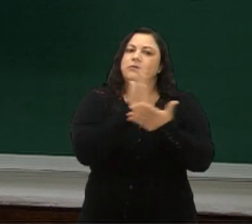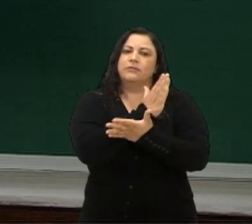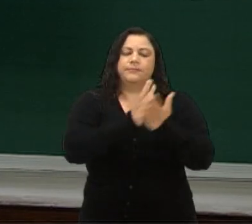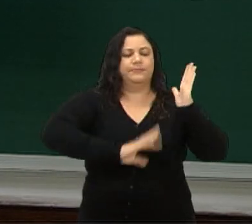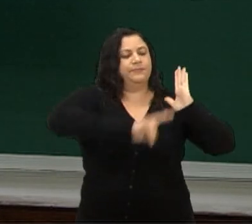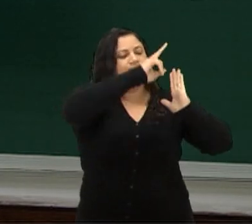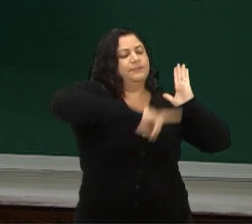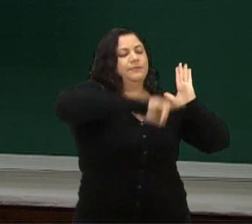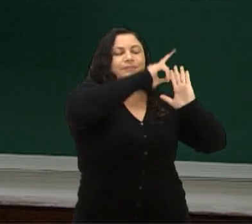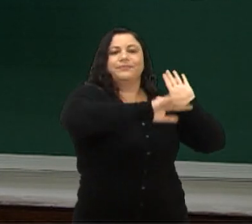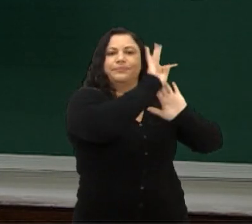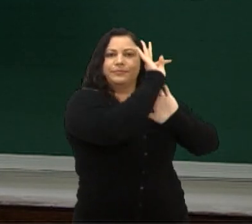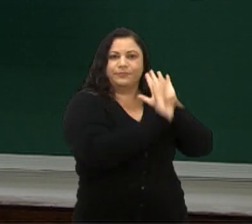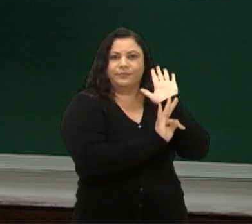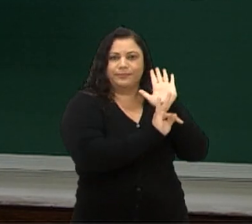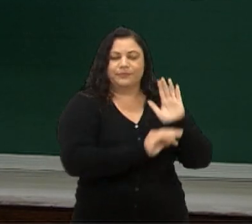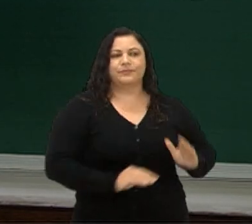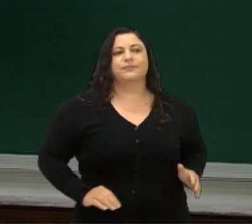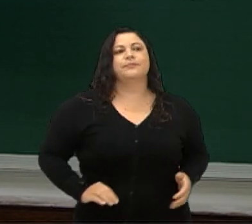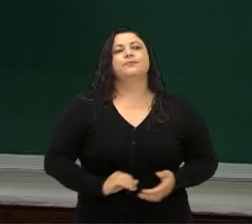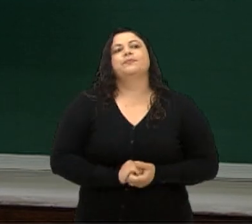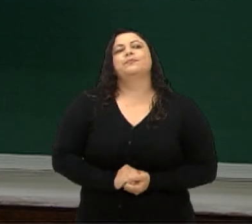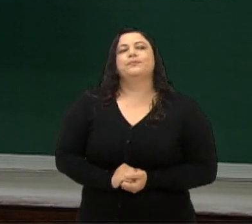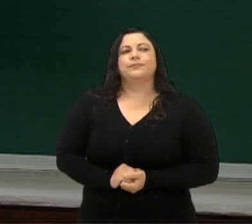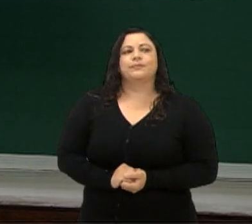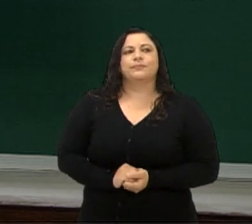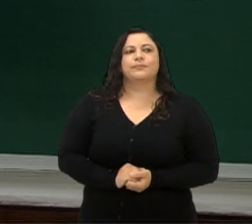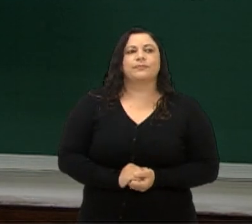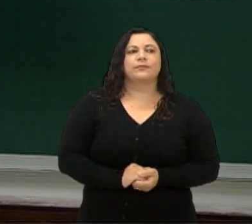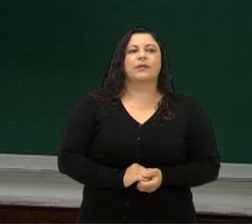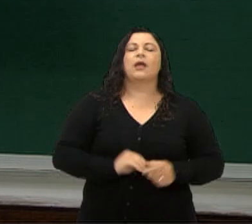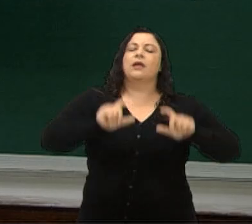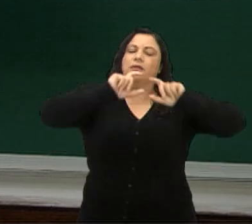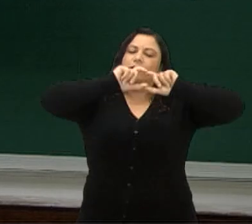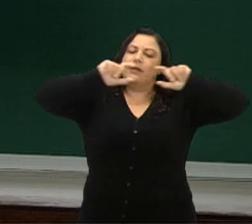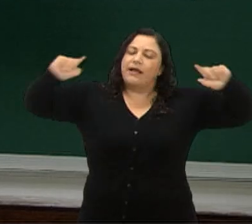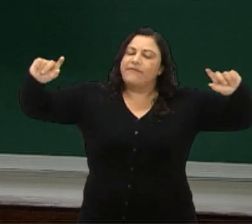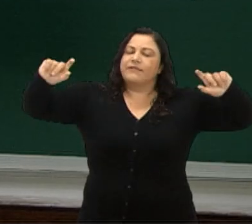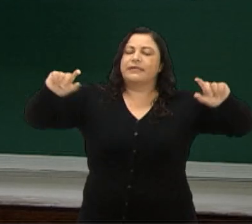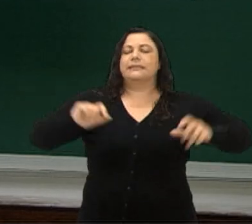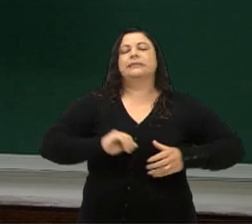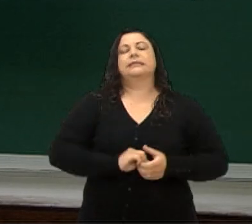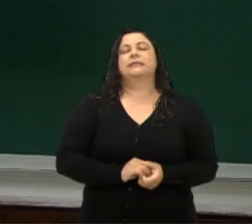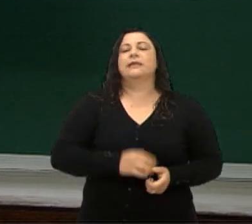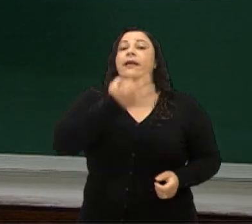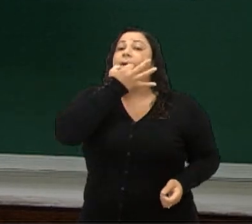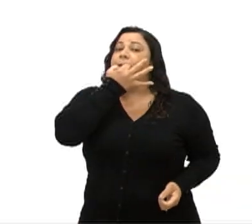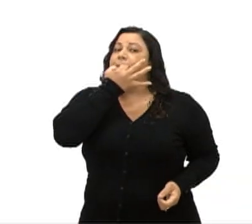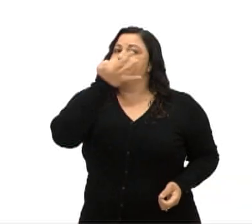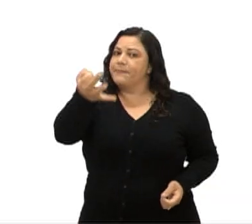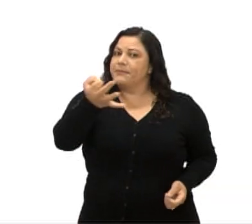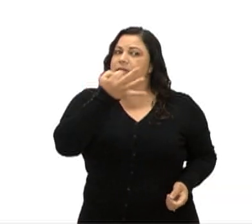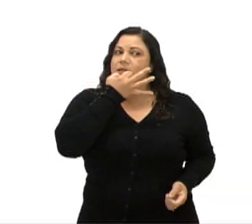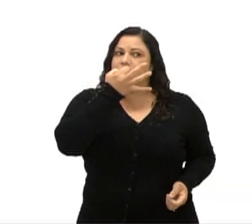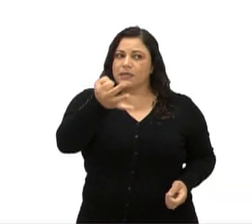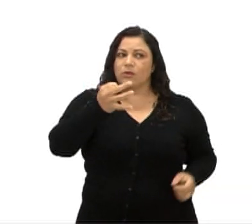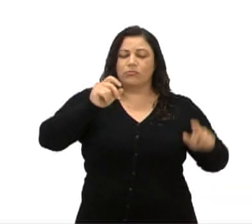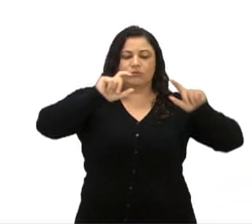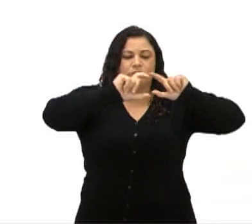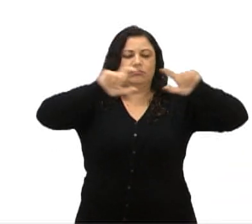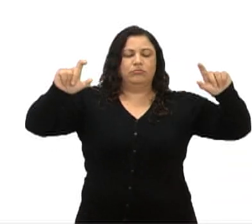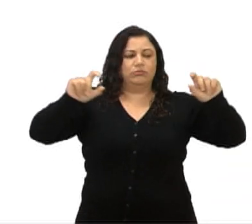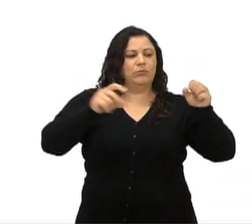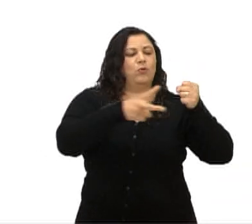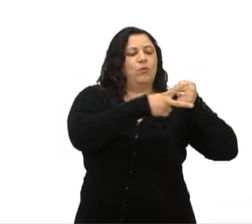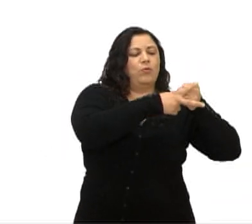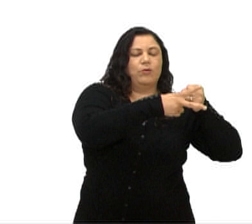texto. Então temos aqui, ó, é um sucesso de bilheteria, uma opinião, certo, meus amigos? Aqui está o verbo de ligação.